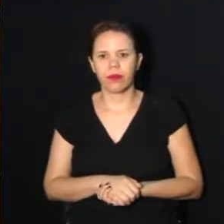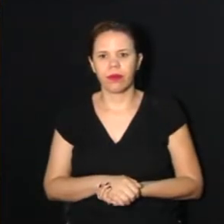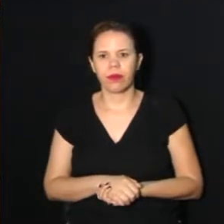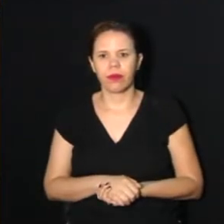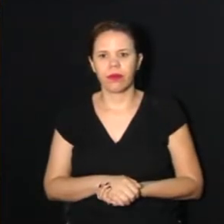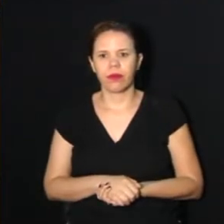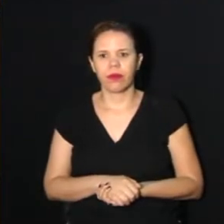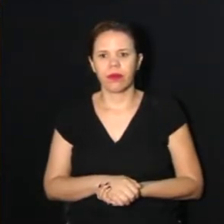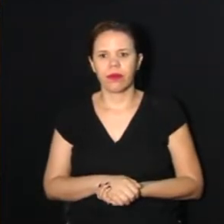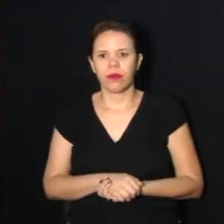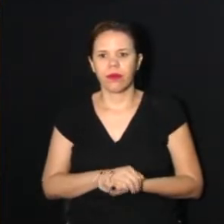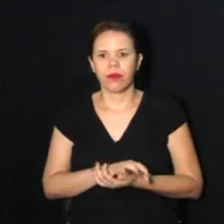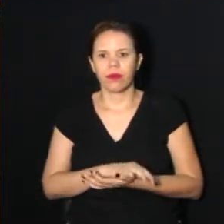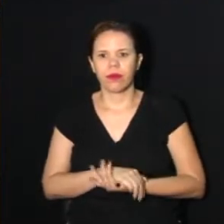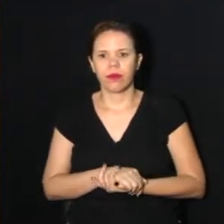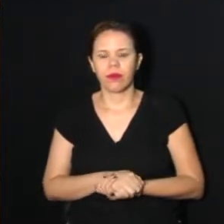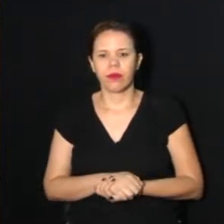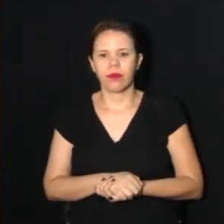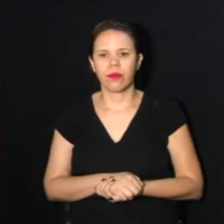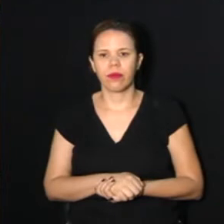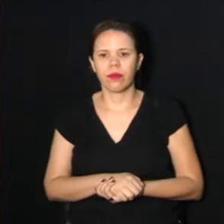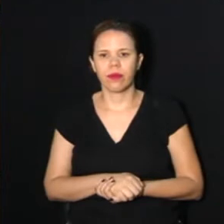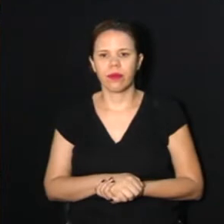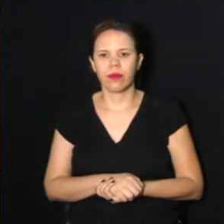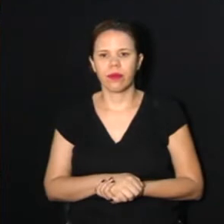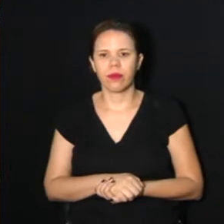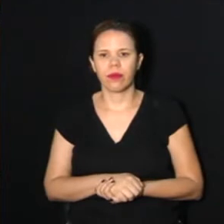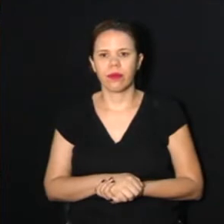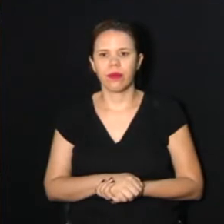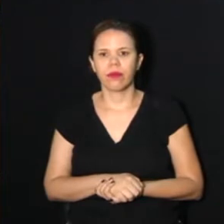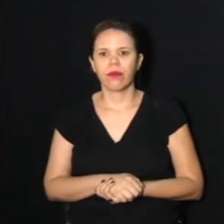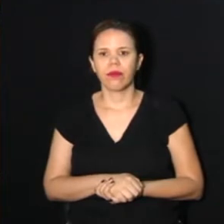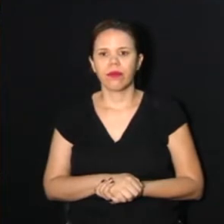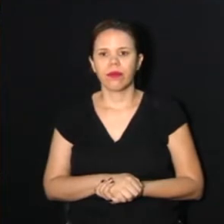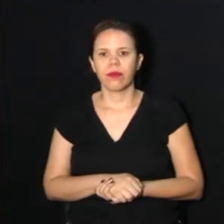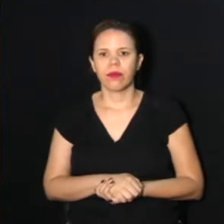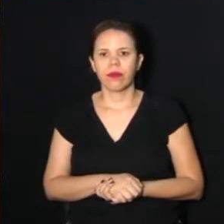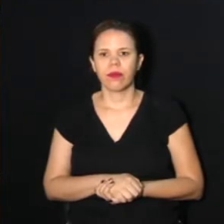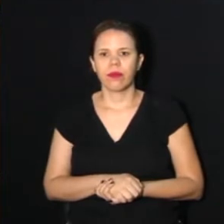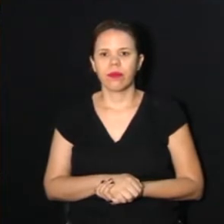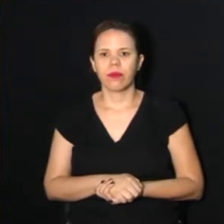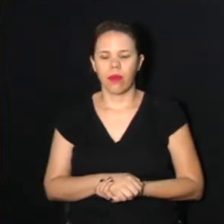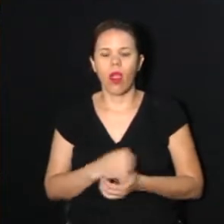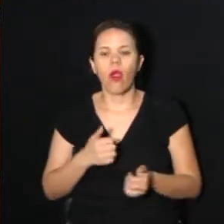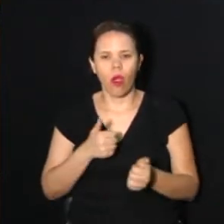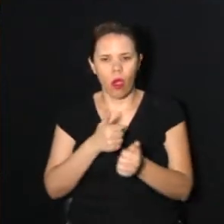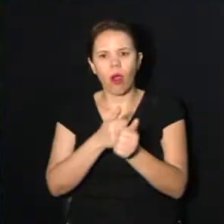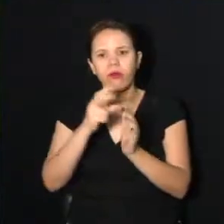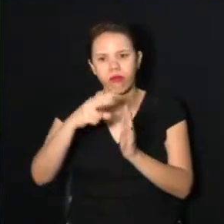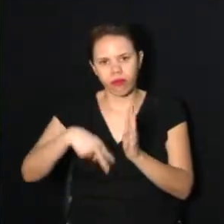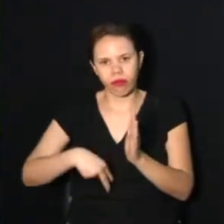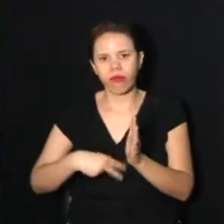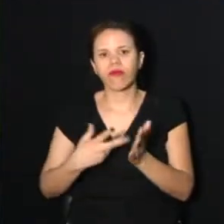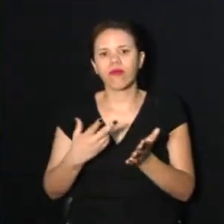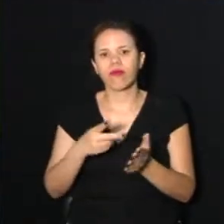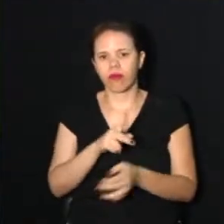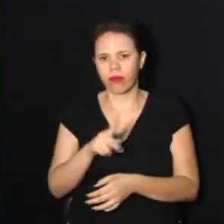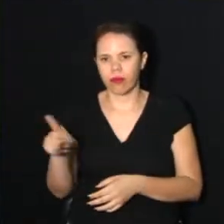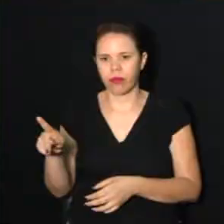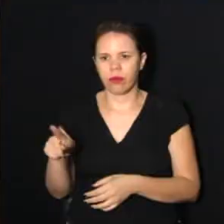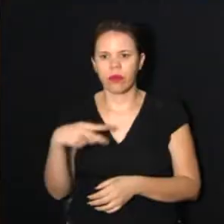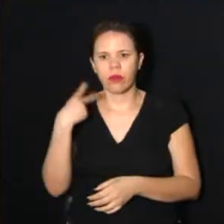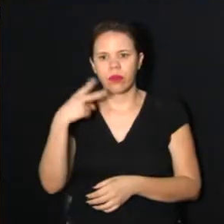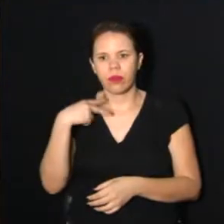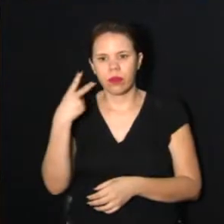Desculpa, eu não vi que você não tinha. Vou deixar aqui no meio. Eu acompanho o relator, senhor presidente.